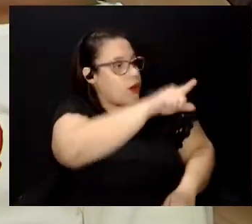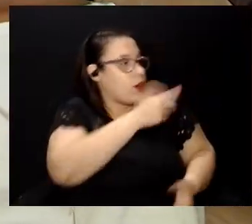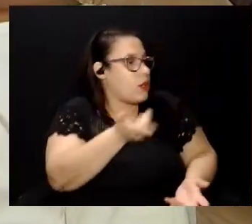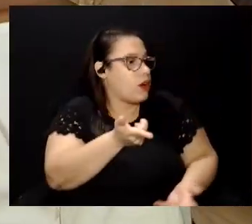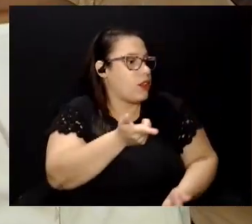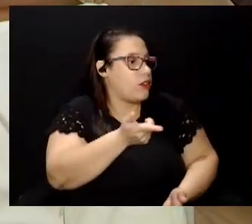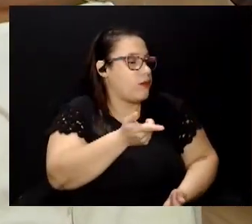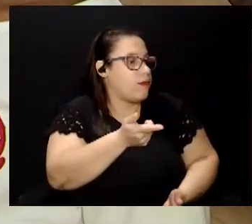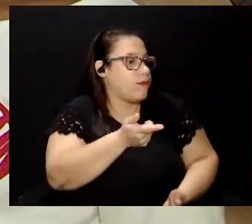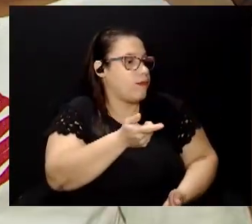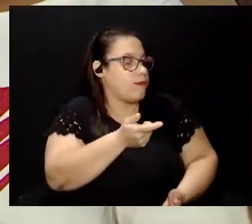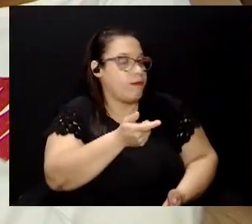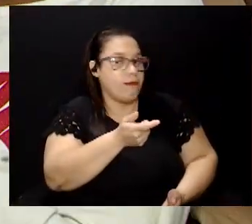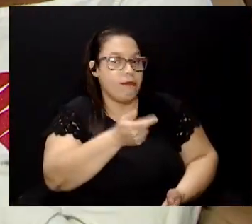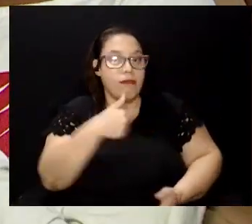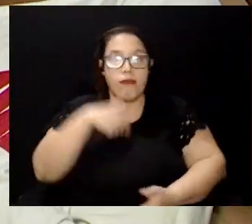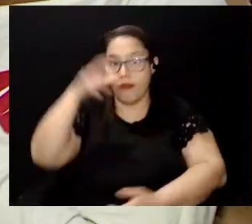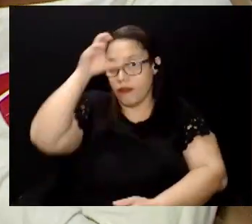lá?